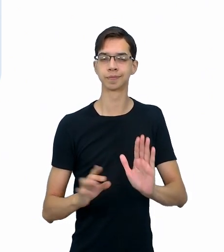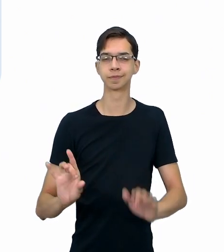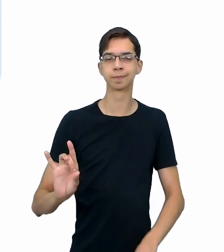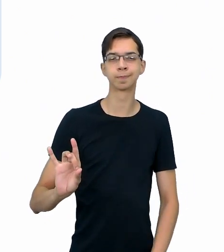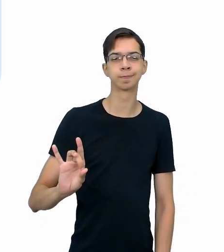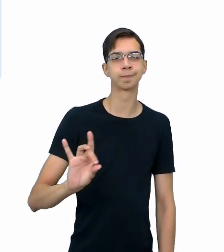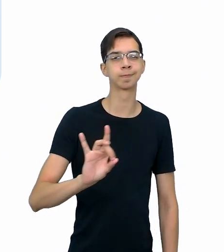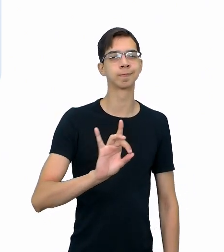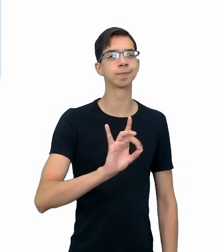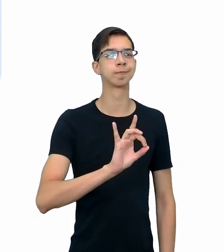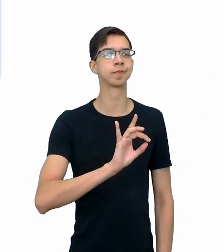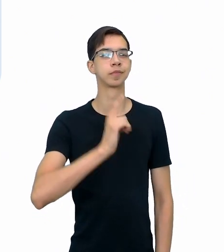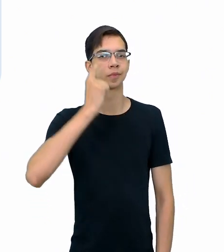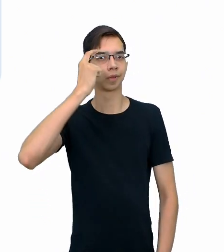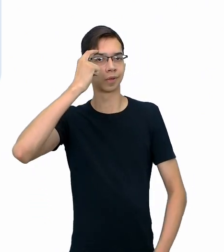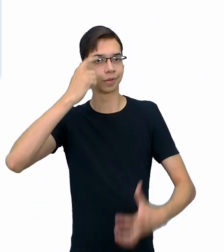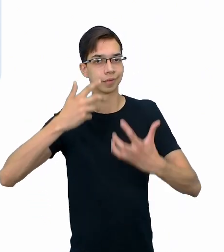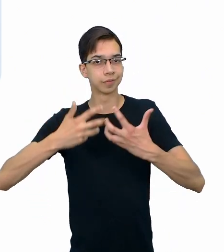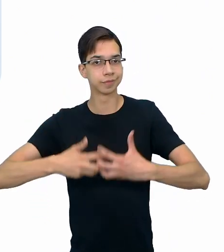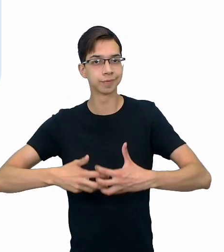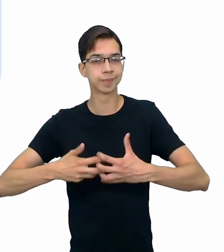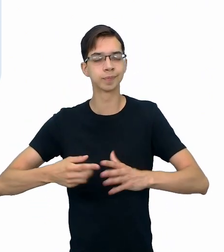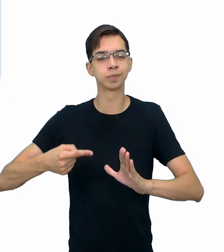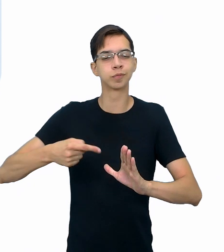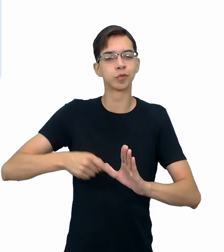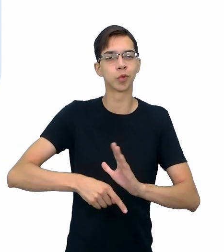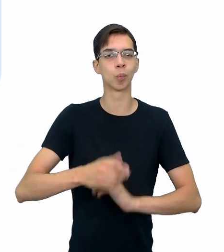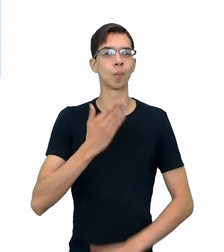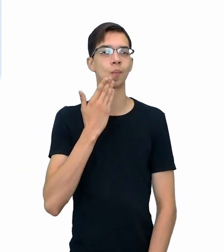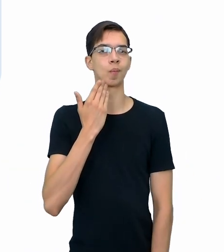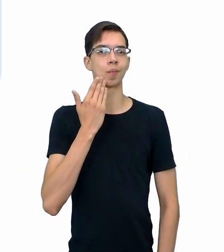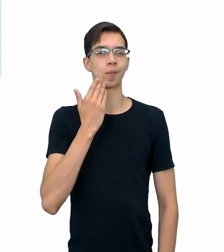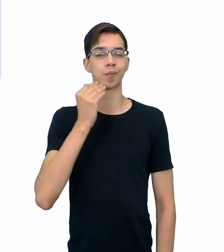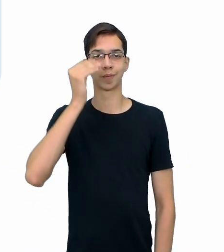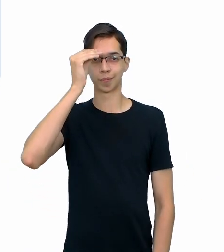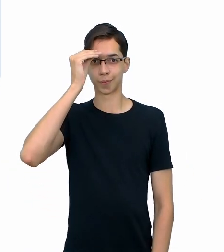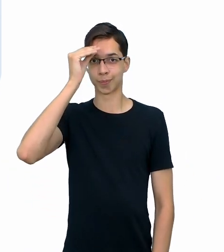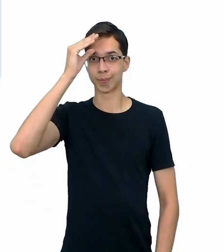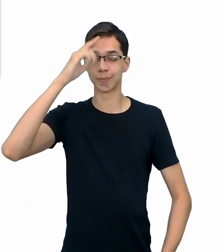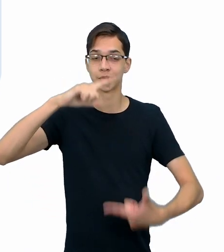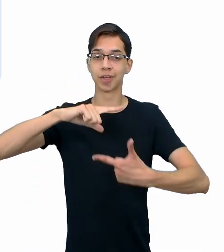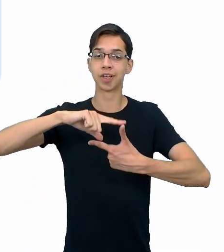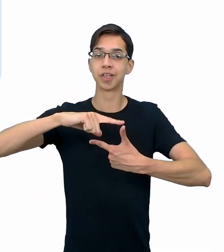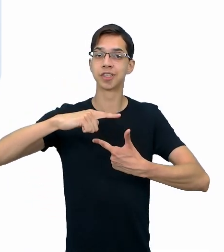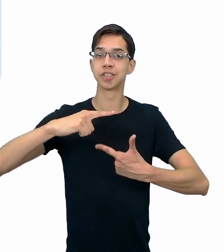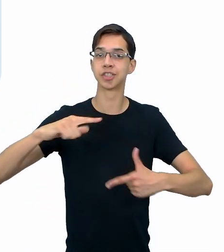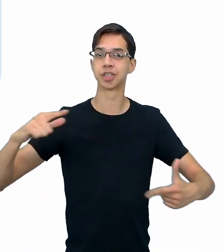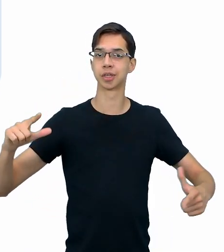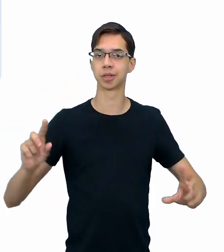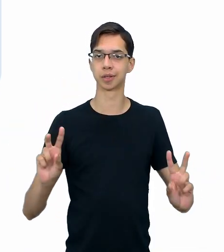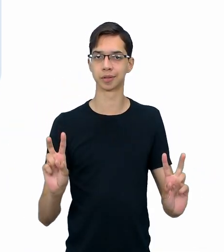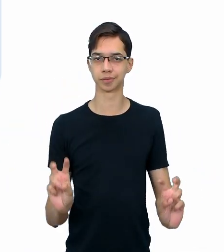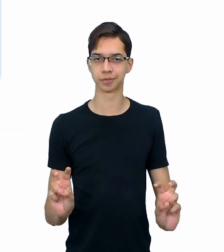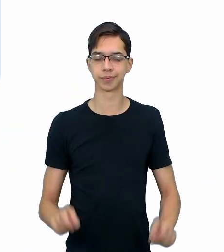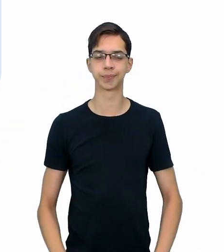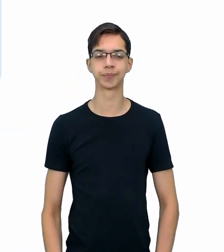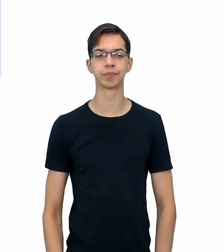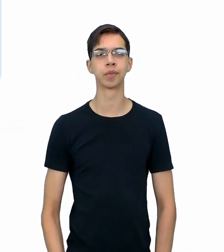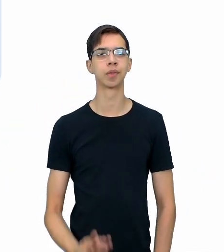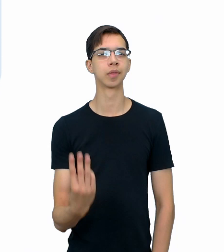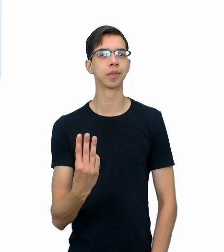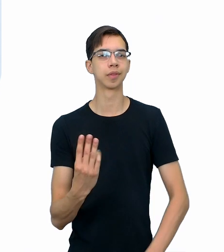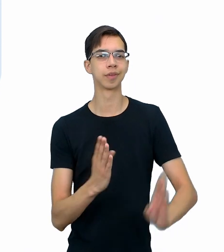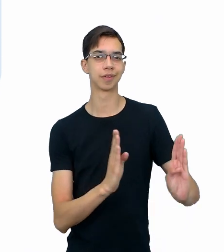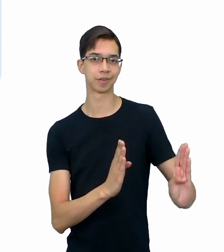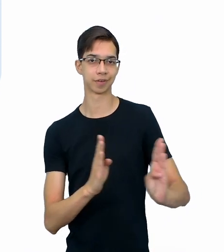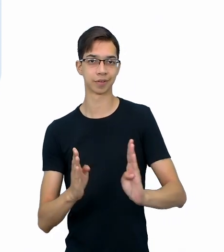nossos saberes quanto ao pensamento geométrico. Na sequência, o nosso terceiro momento, faremos uma análise da habilidade da